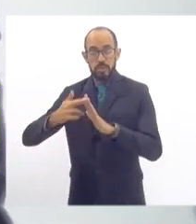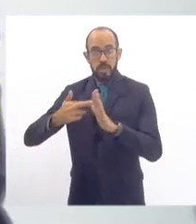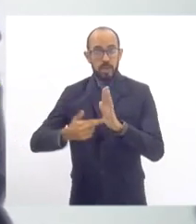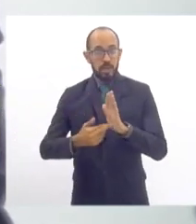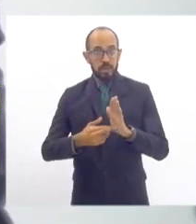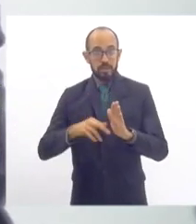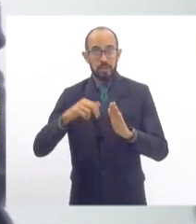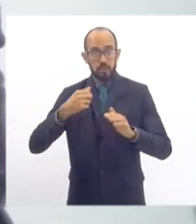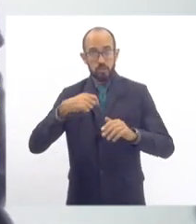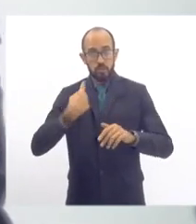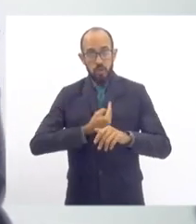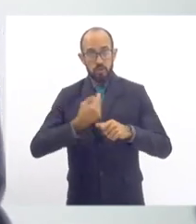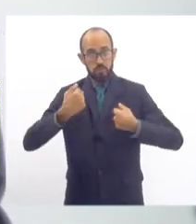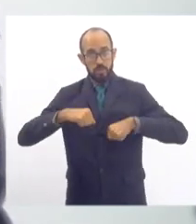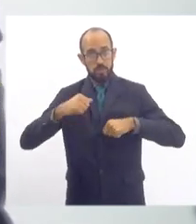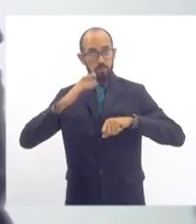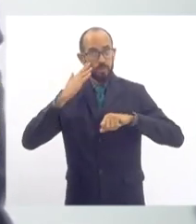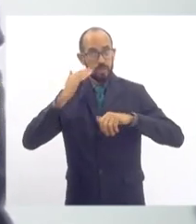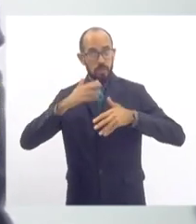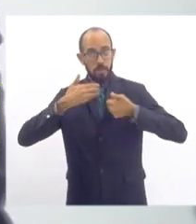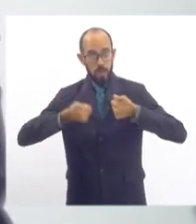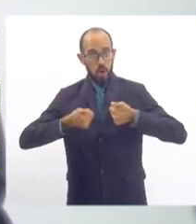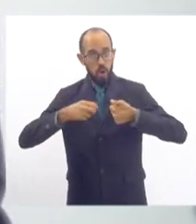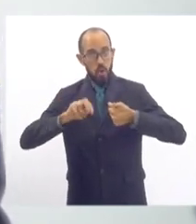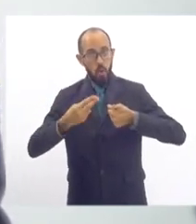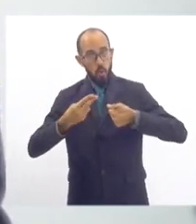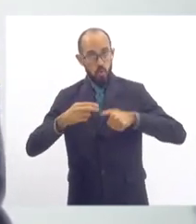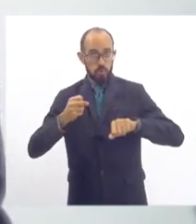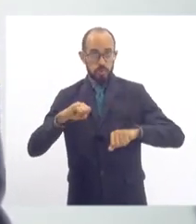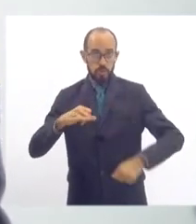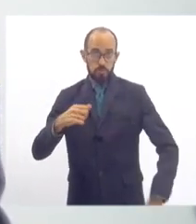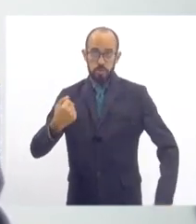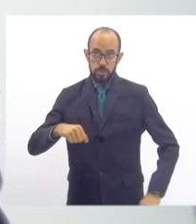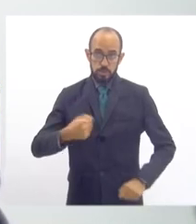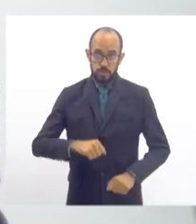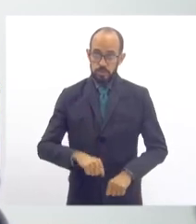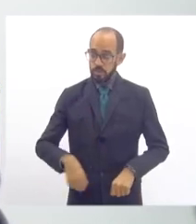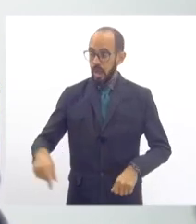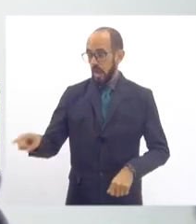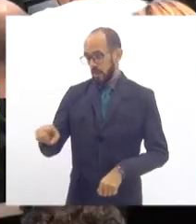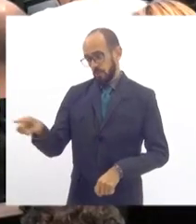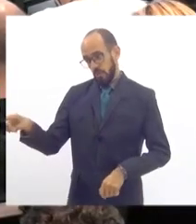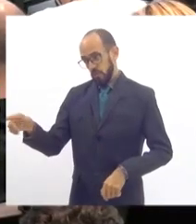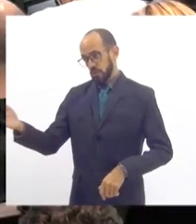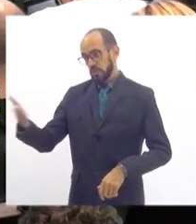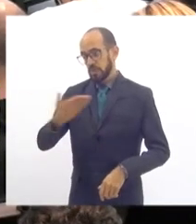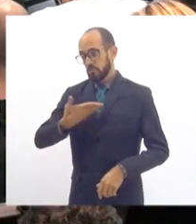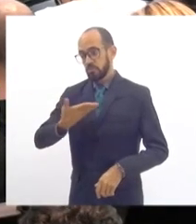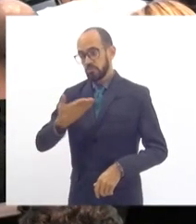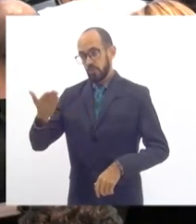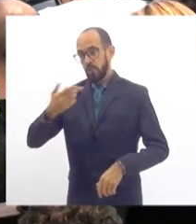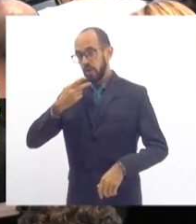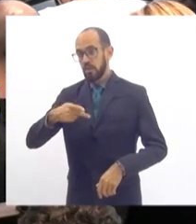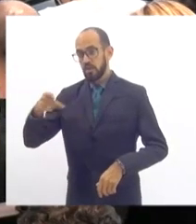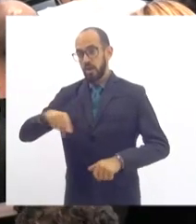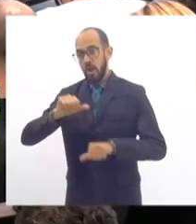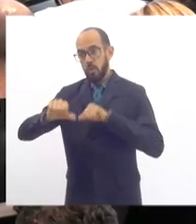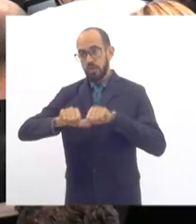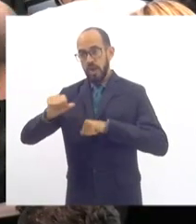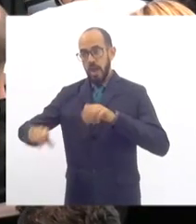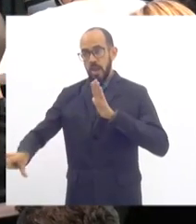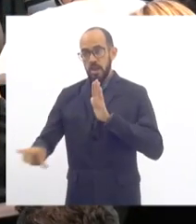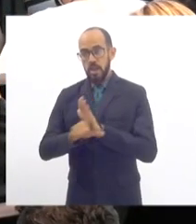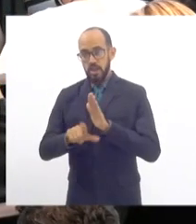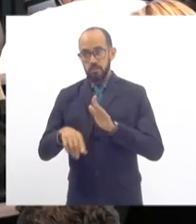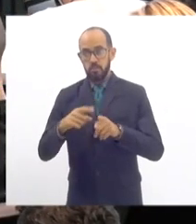precisa entender melhor? Até se for o caso, Flávio, Rodrigo e Léo, até se for o caso, alterar a legislação, que tem que ter também, quando